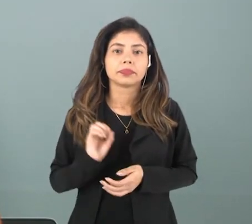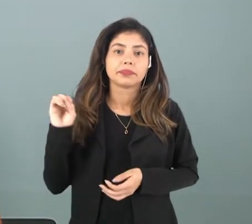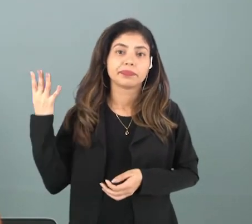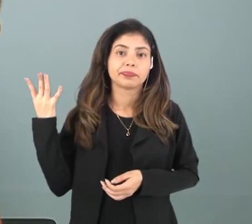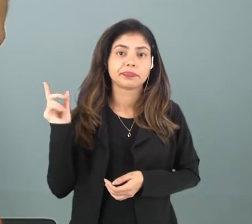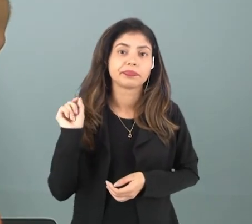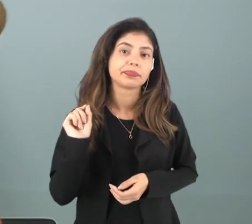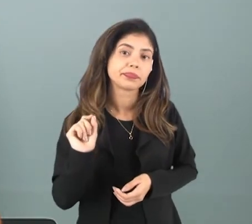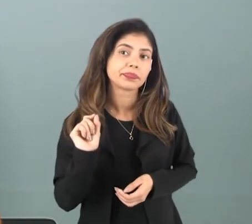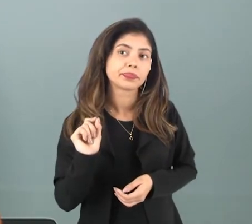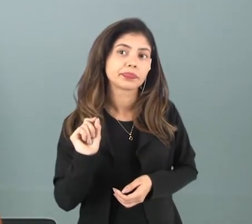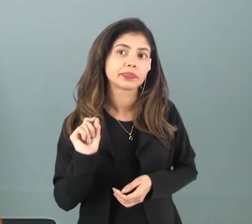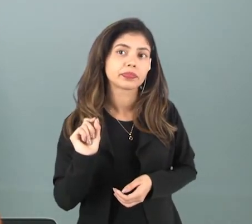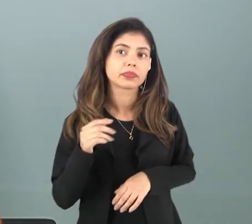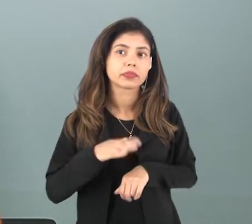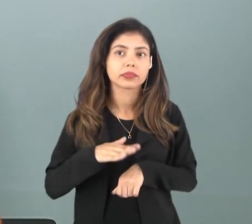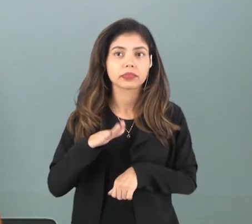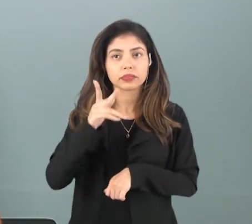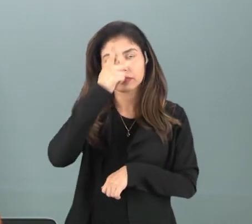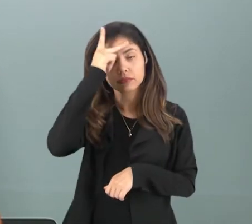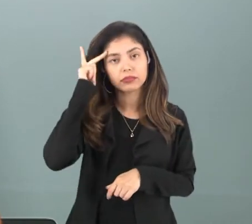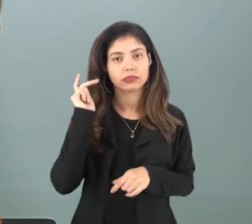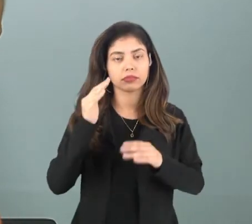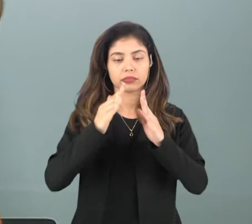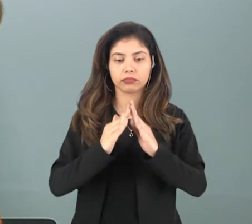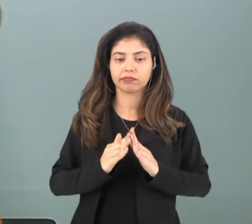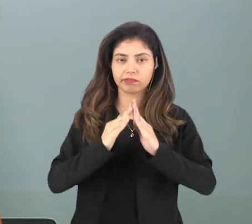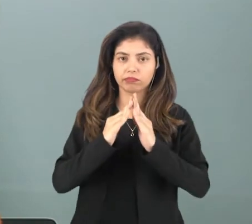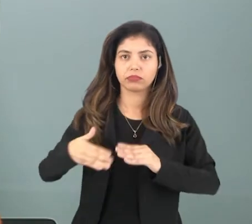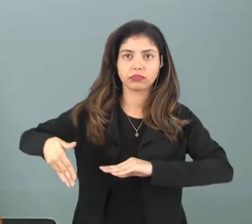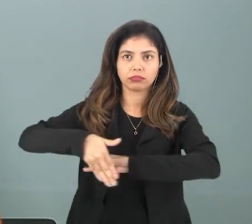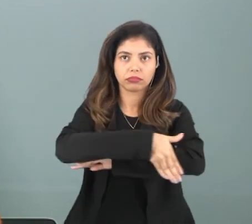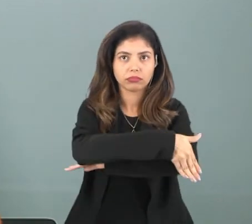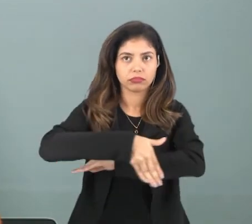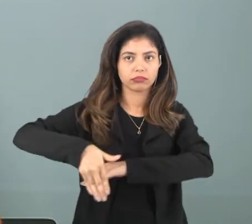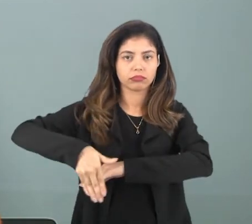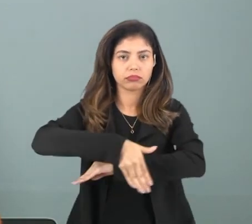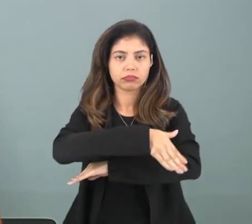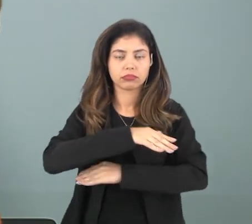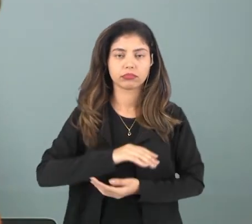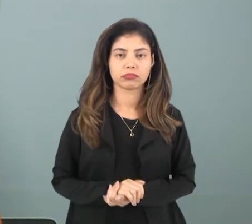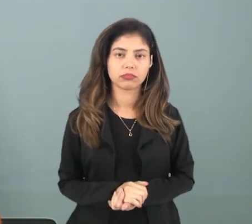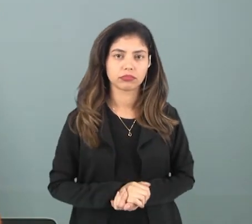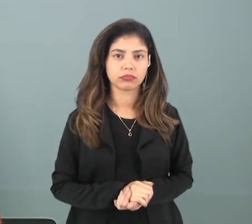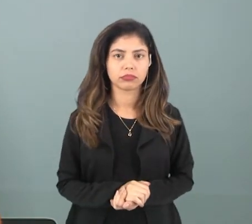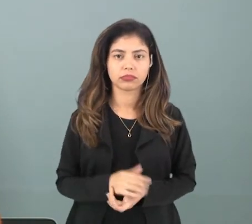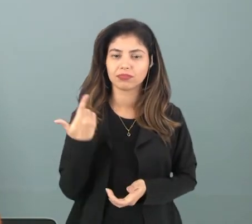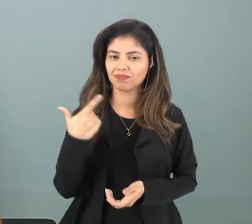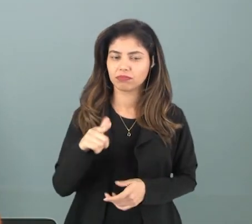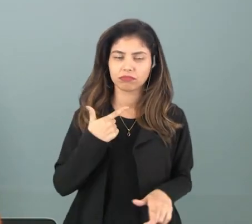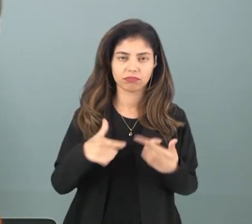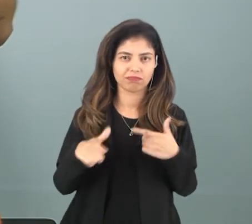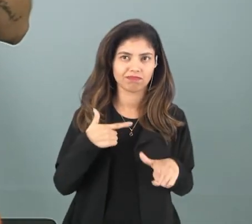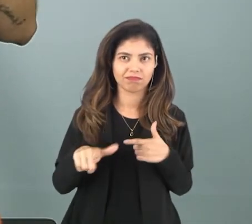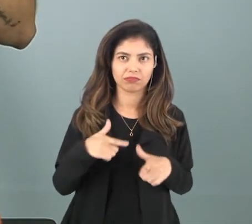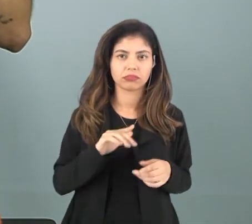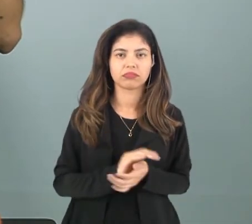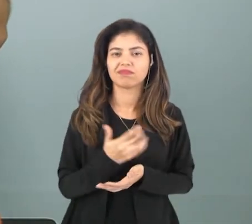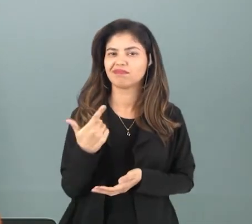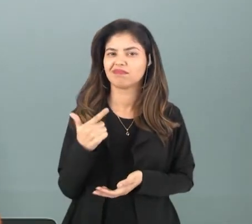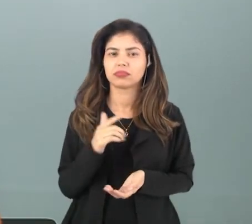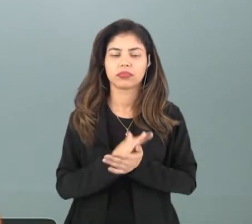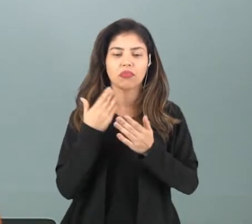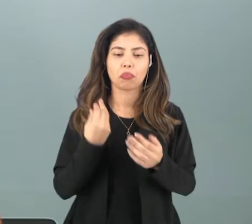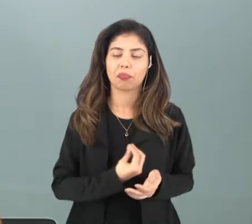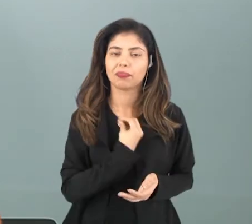quê? Mais pessoas morando na rua, né? Mais pessoas vivendo, né? Mais pessoas sem emprego, mais pessoas vivendo assim a